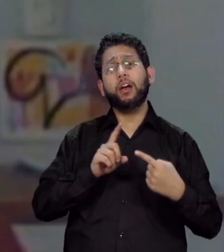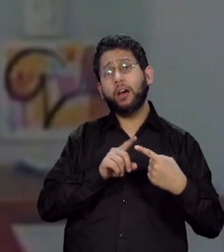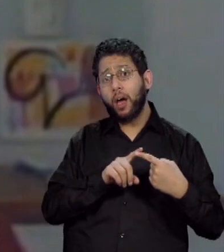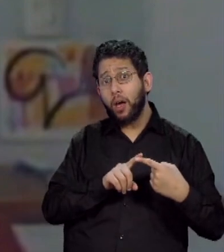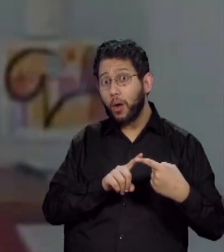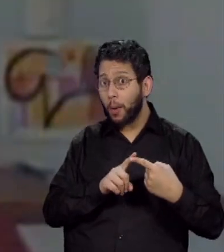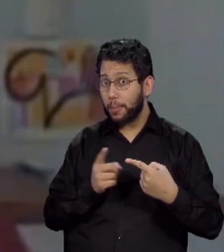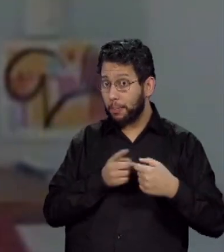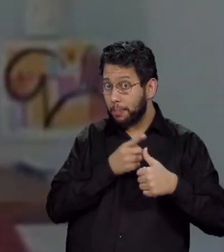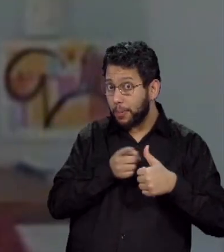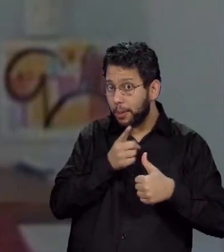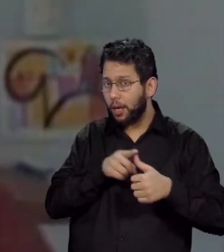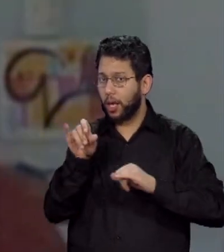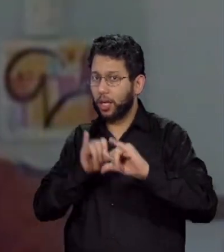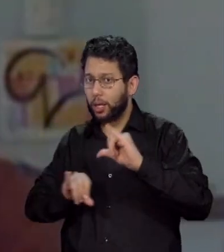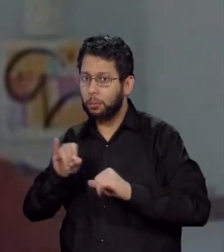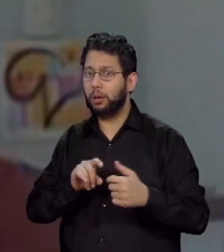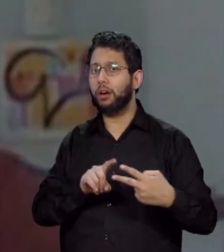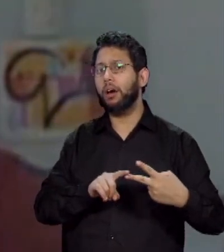decidi